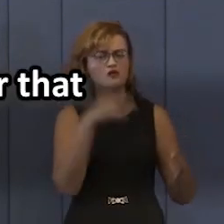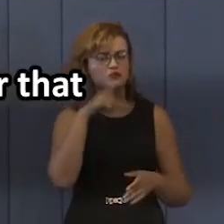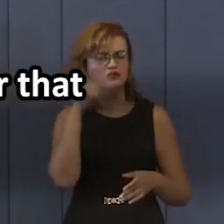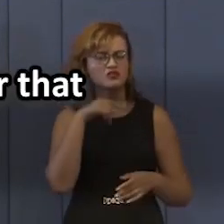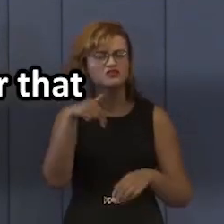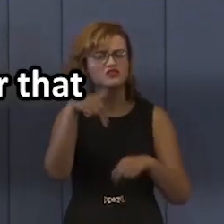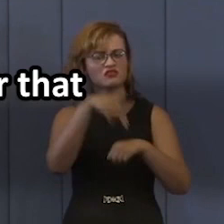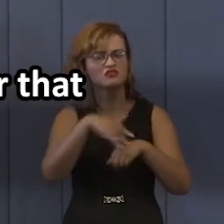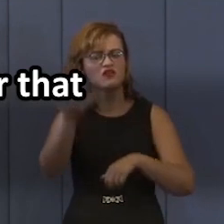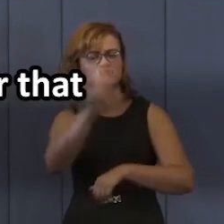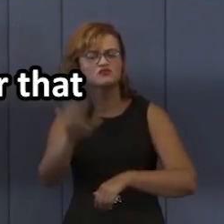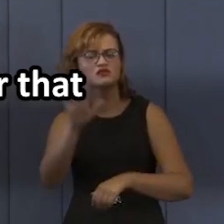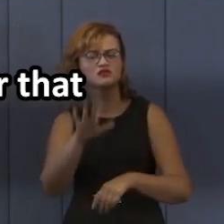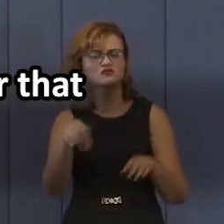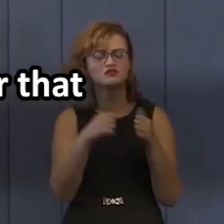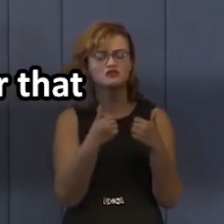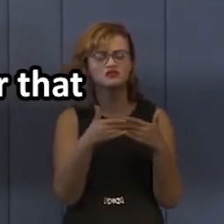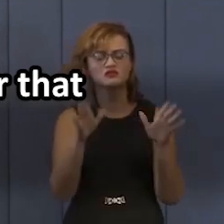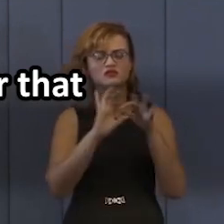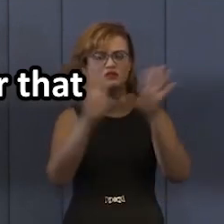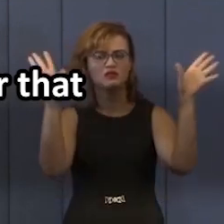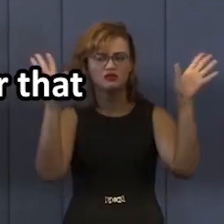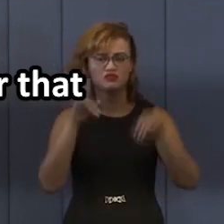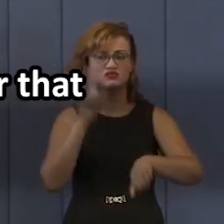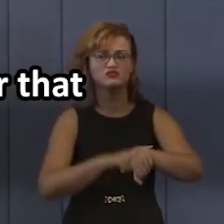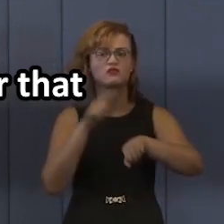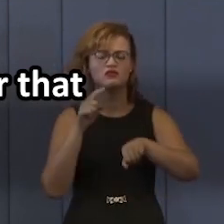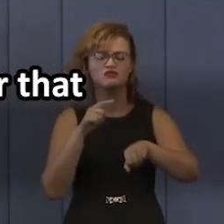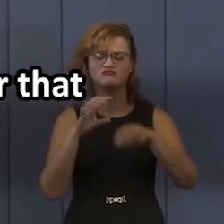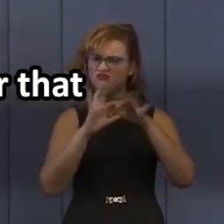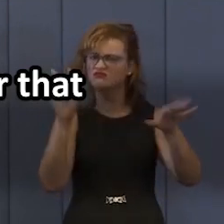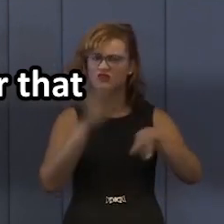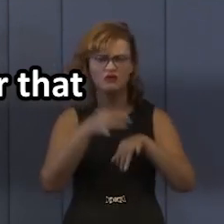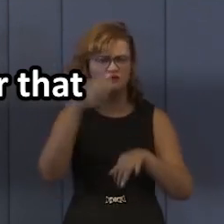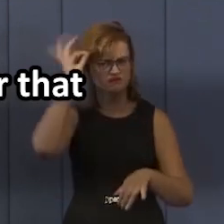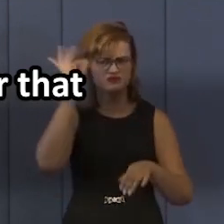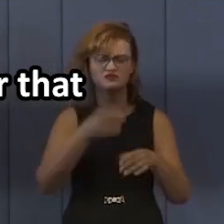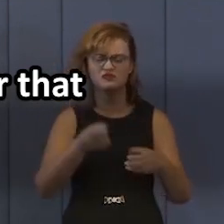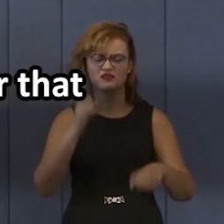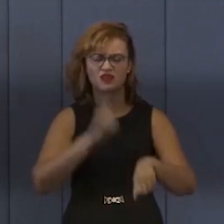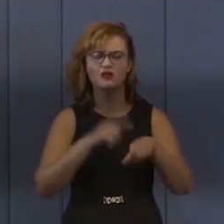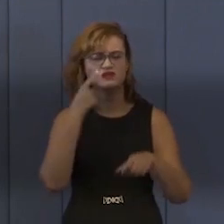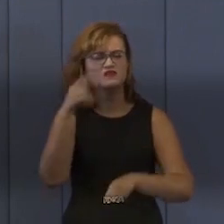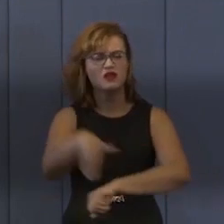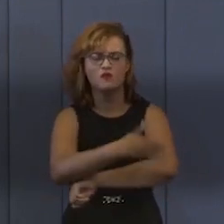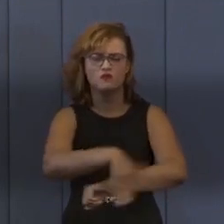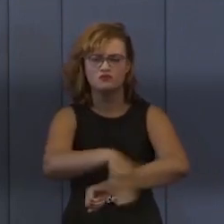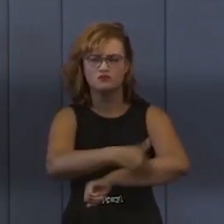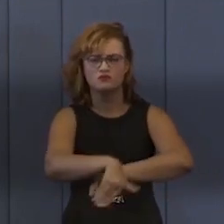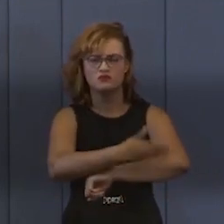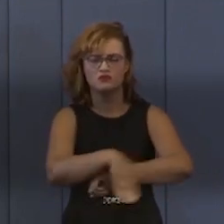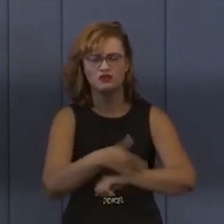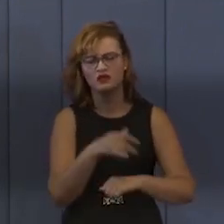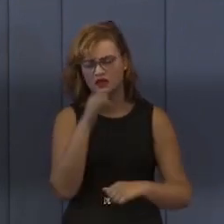grau de ordem política nacionalista que gera liberdade instantânea. A liberdade é instantânea,